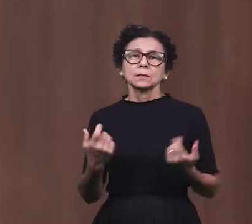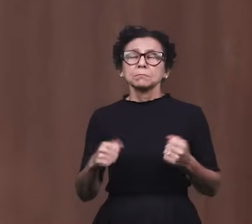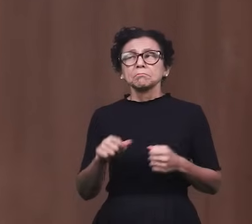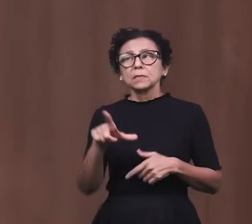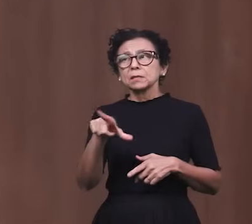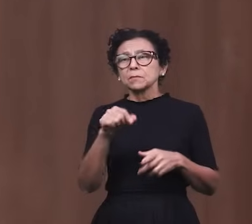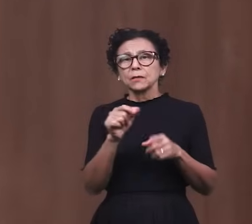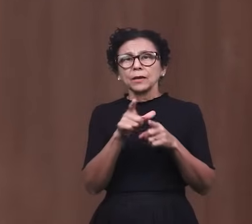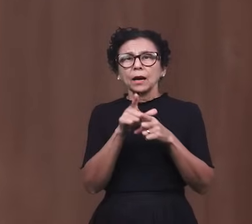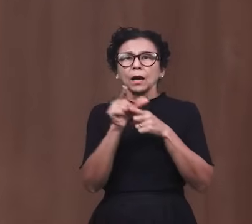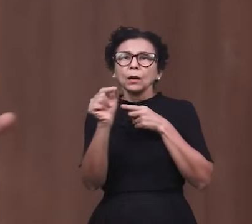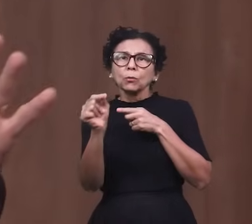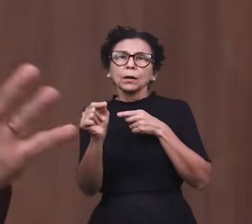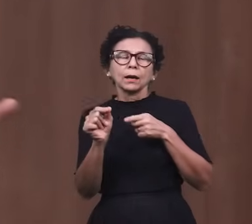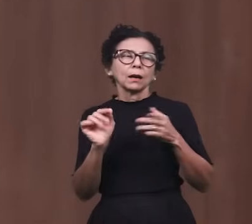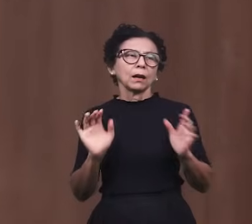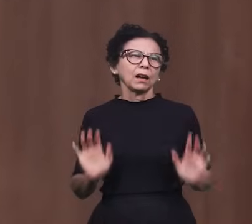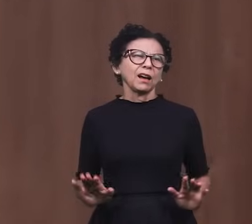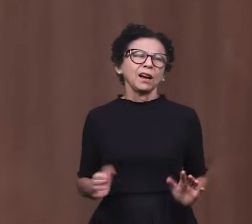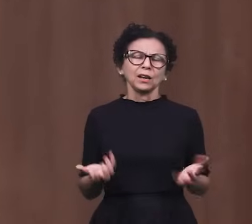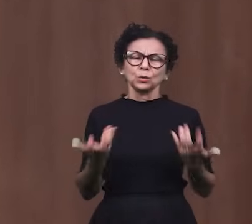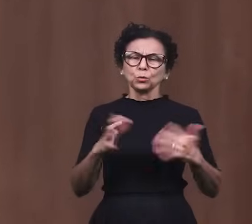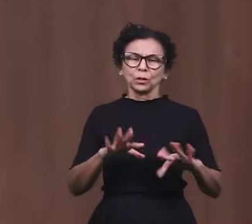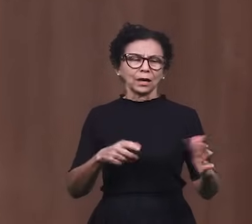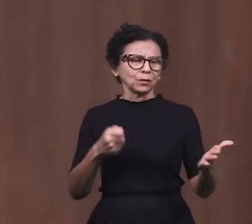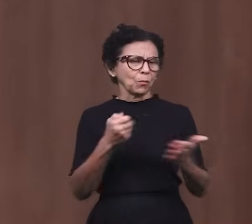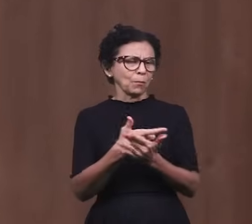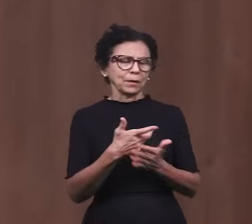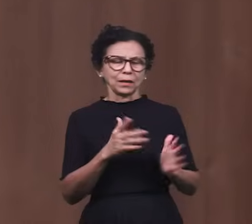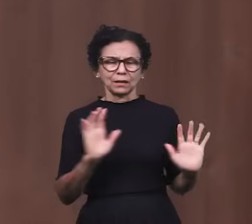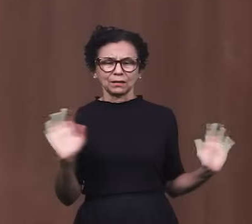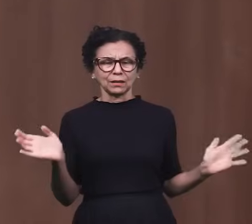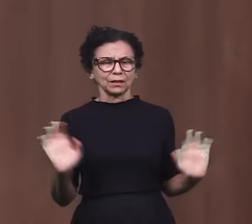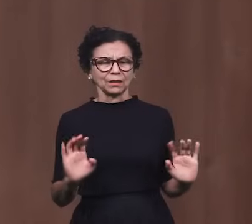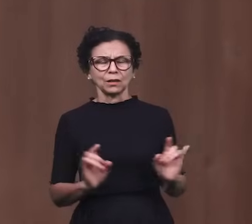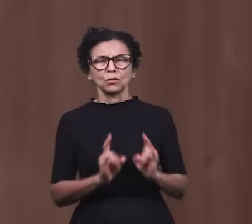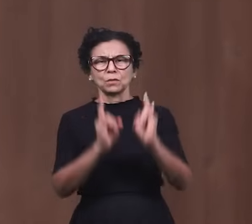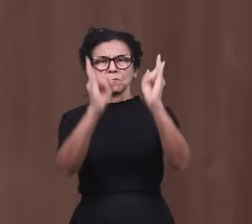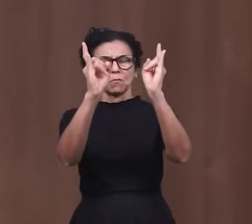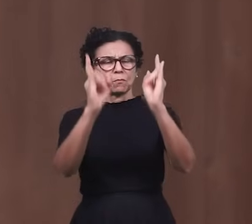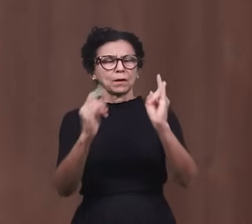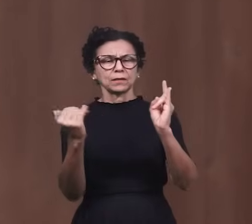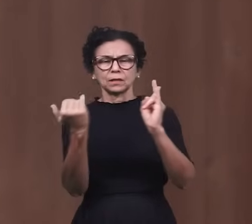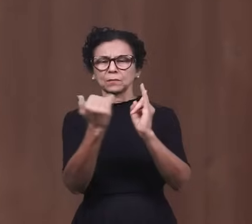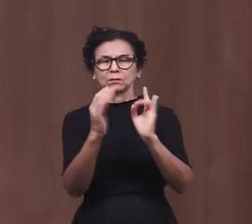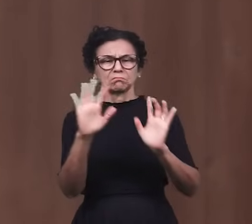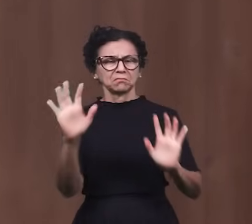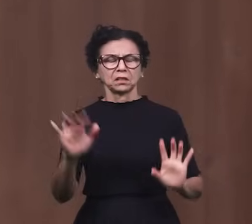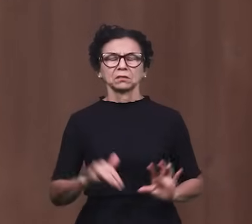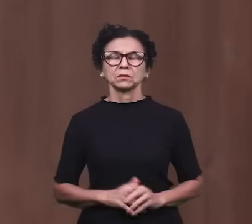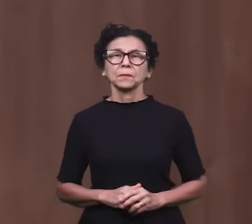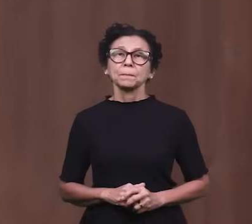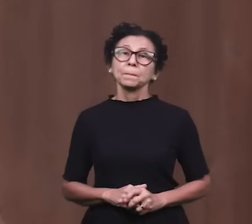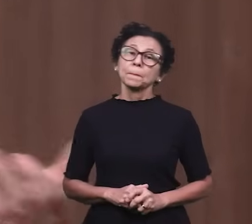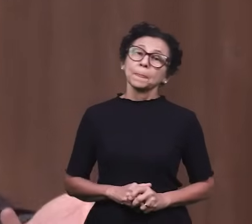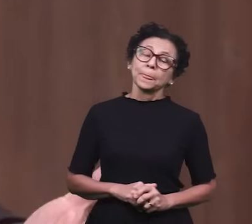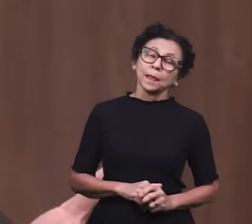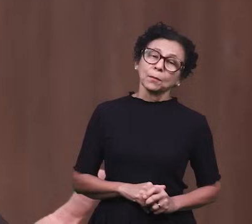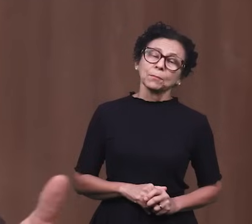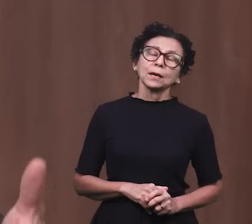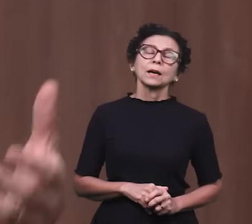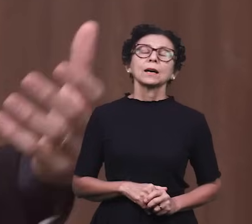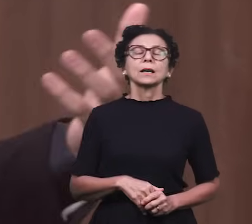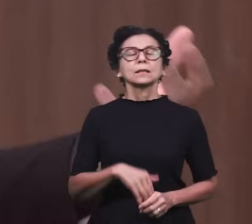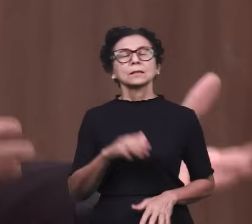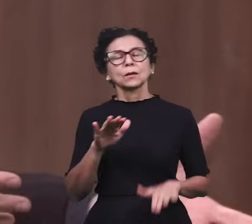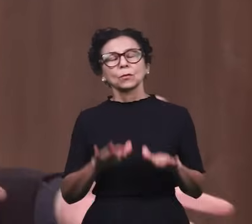aqui. Então, a pessoa às vezes não vai querer fixar a residência. Aí, às vezes, não faz nem sentido comprar, investir num imóvel próprio. Mas para aqueles que às